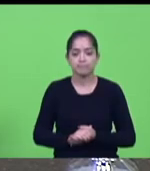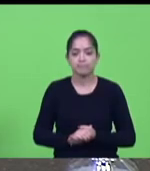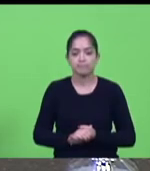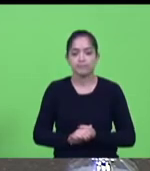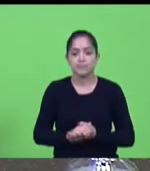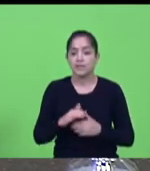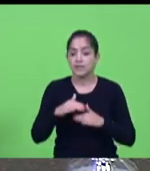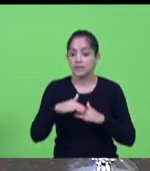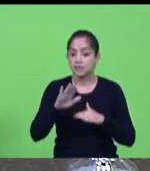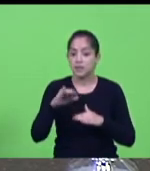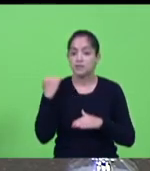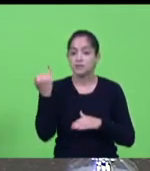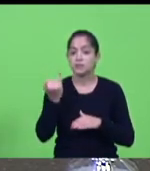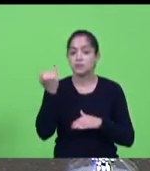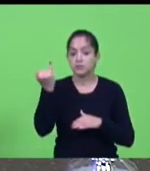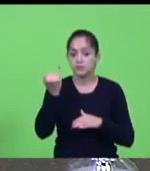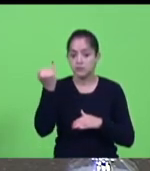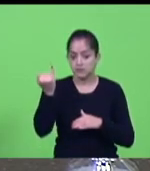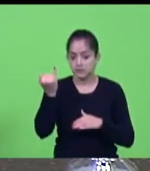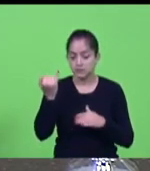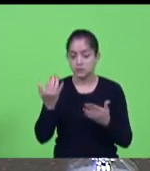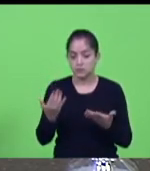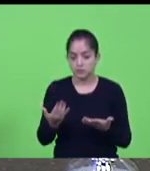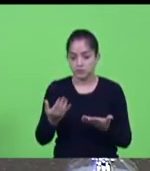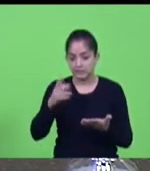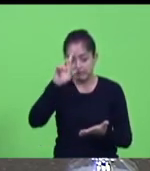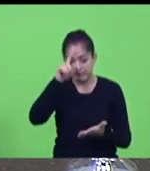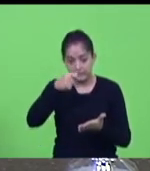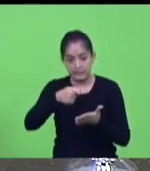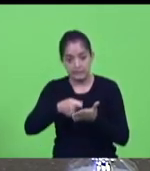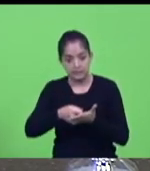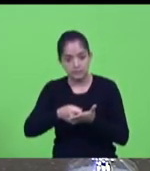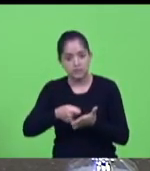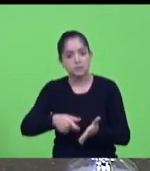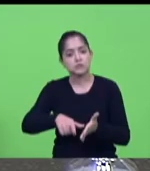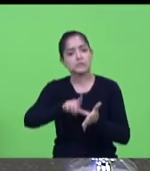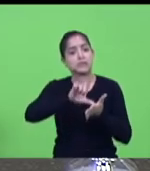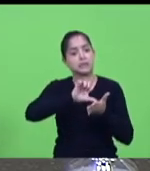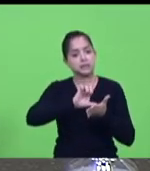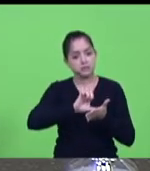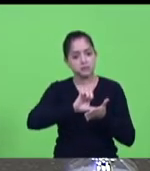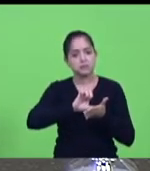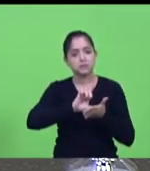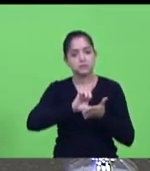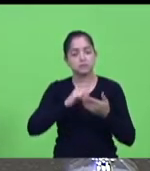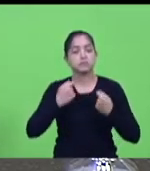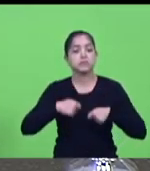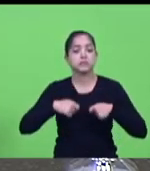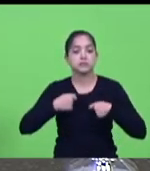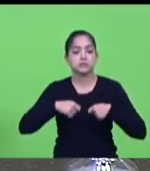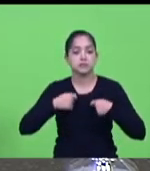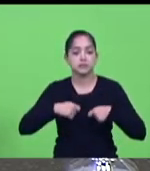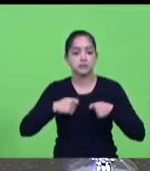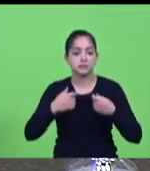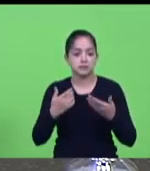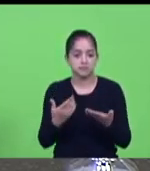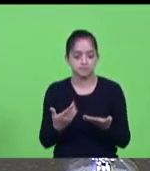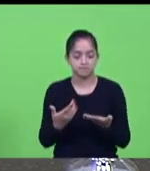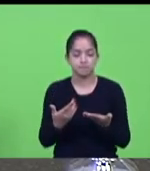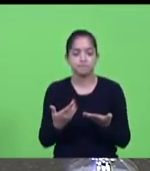tudo, antes de decisões desta monta, precisamos levar em